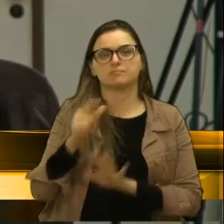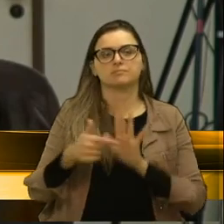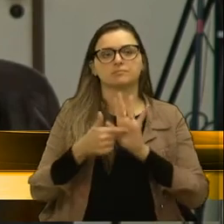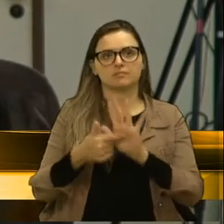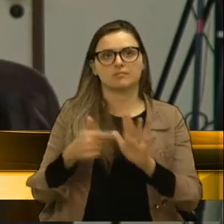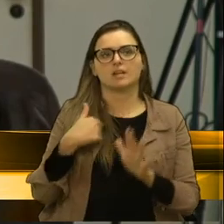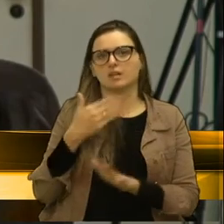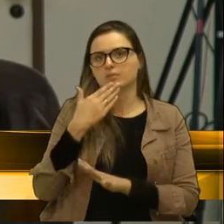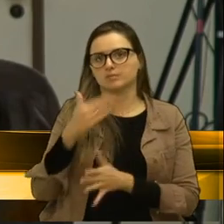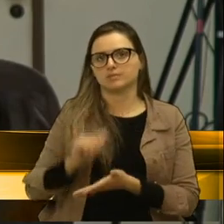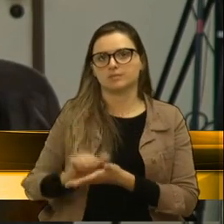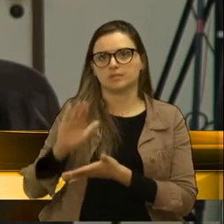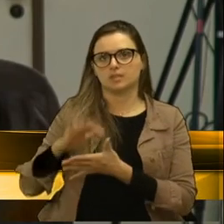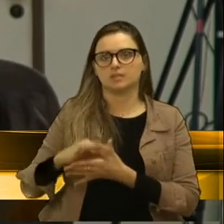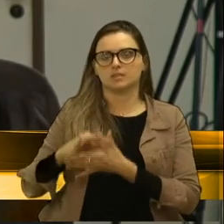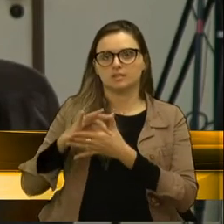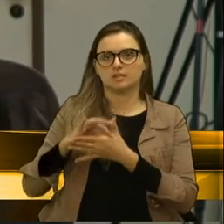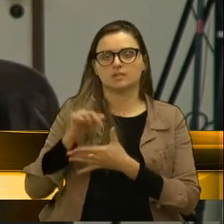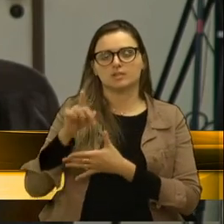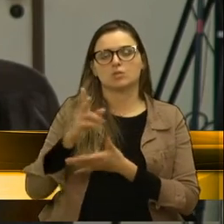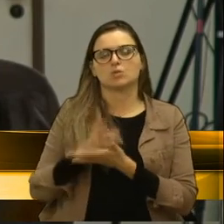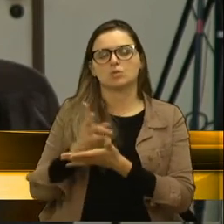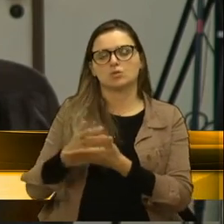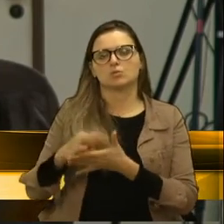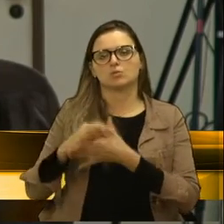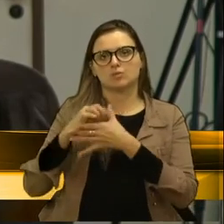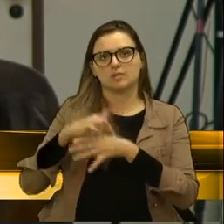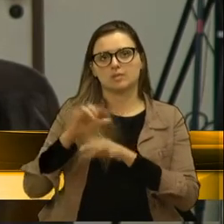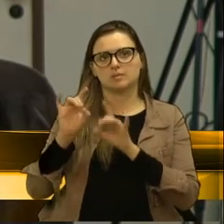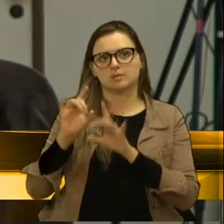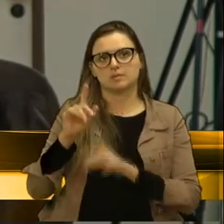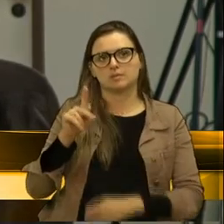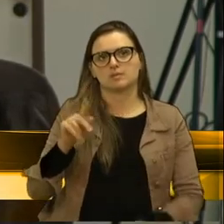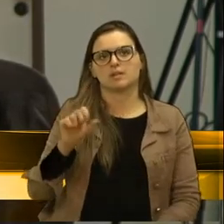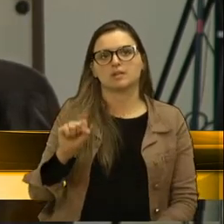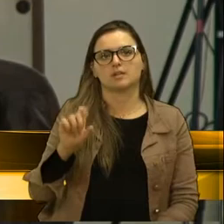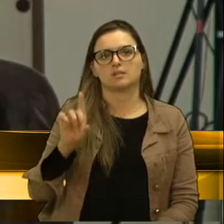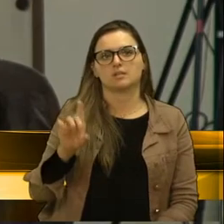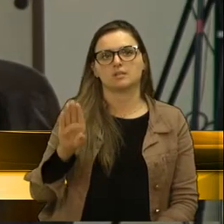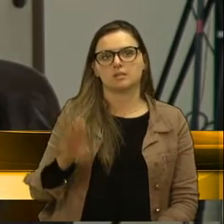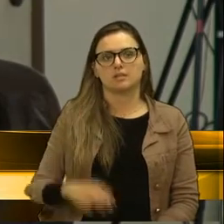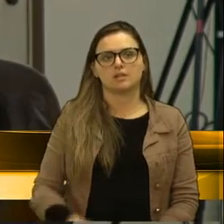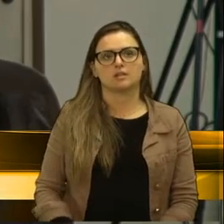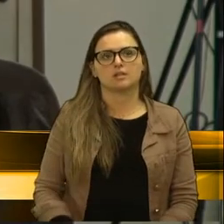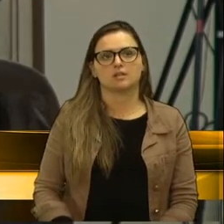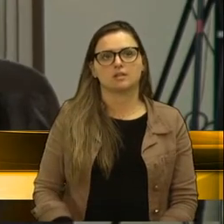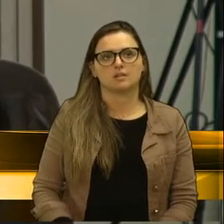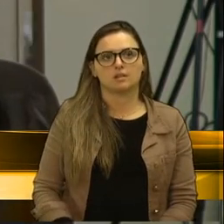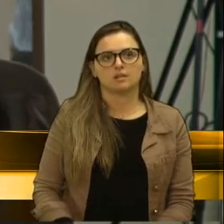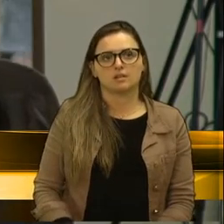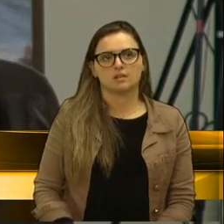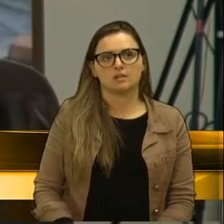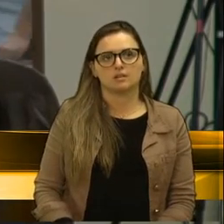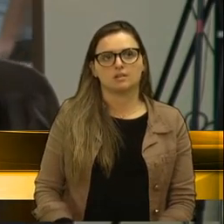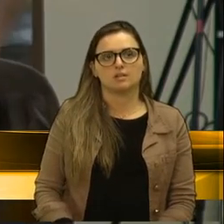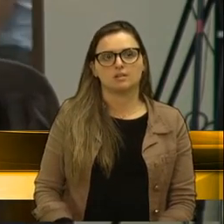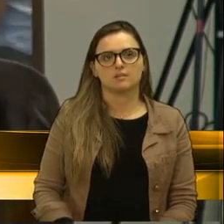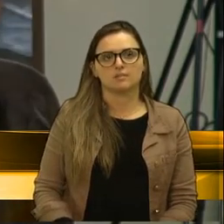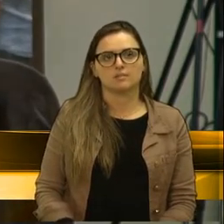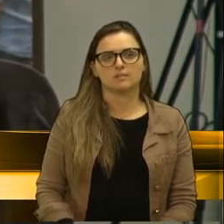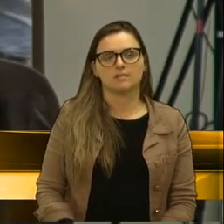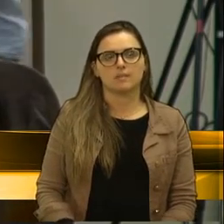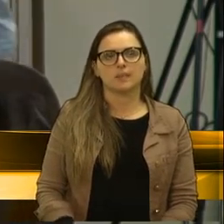pedir também uma declaração de líder. Segue declaração de líder bancada do De PSDB. repente, se vocês querem uma parte. E aqui